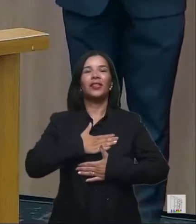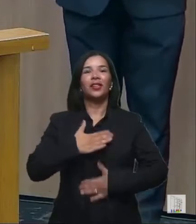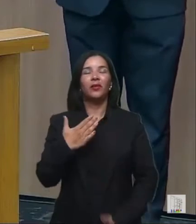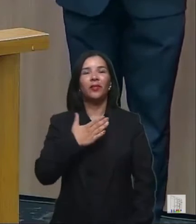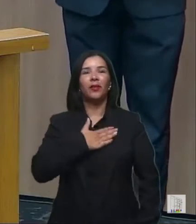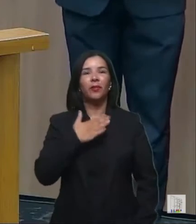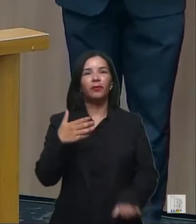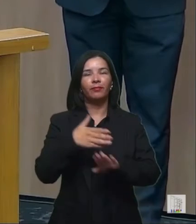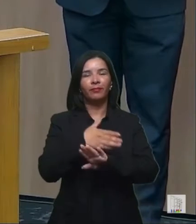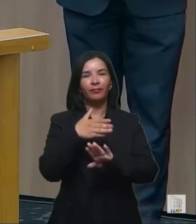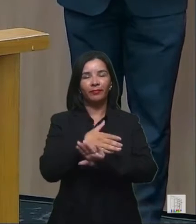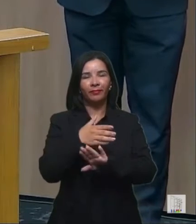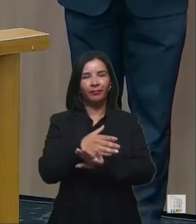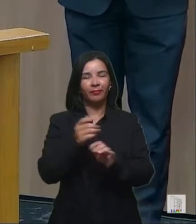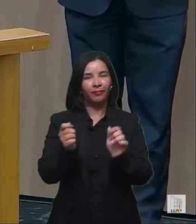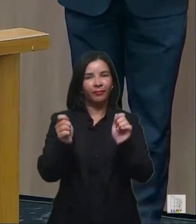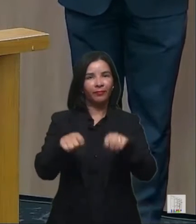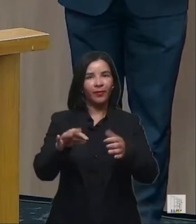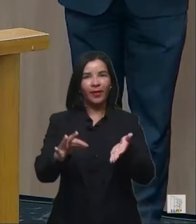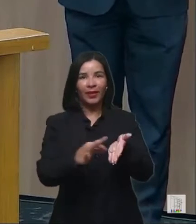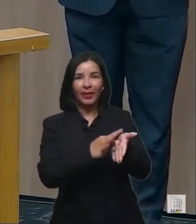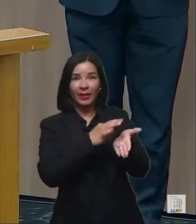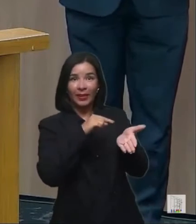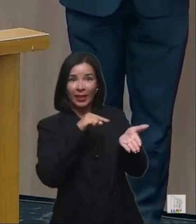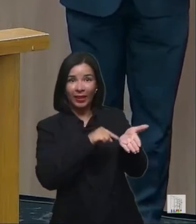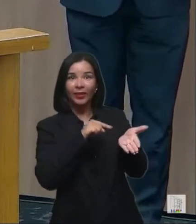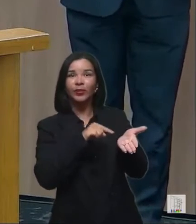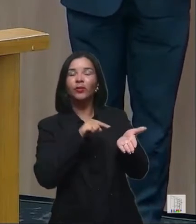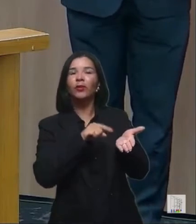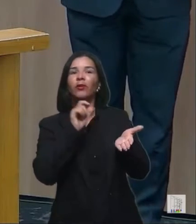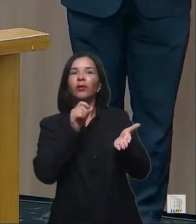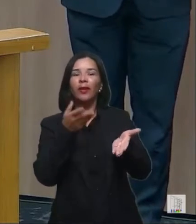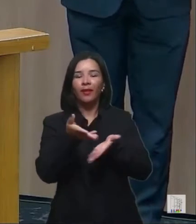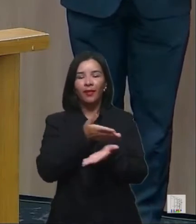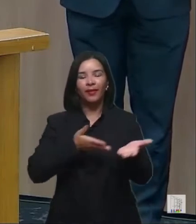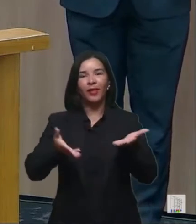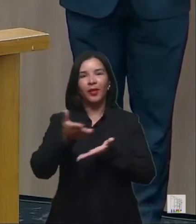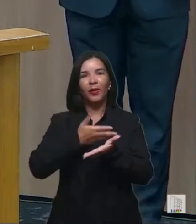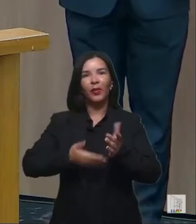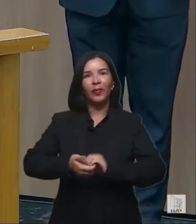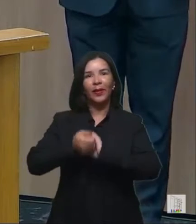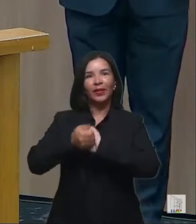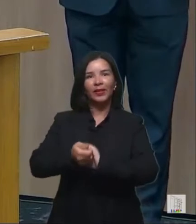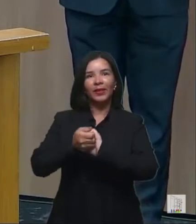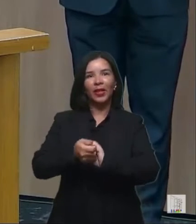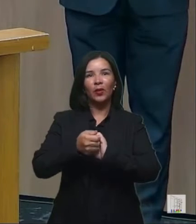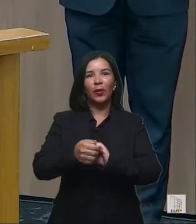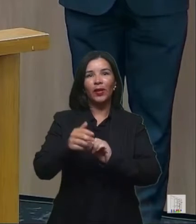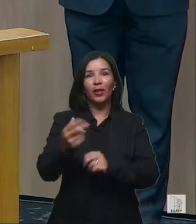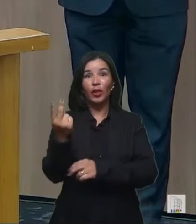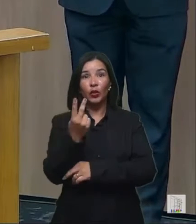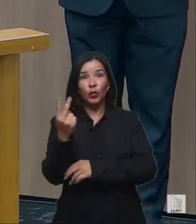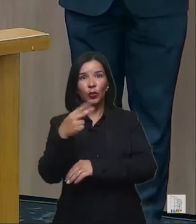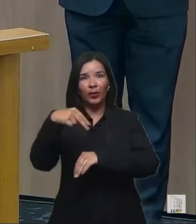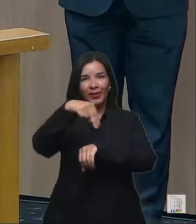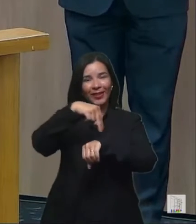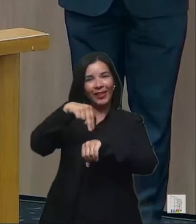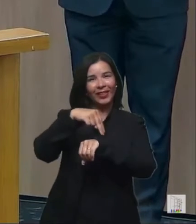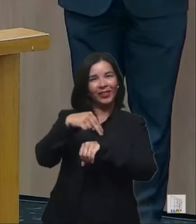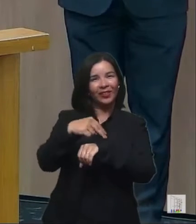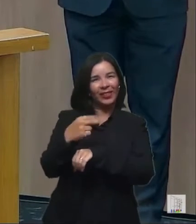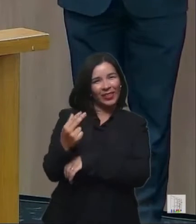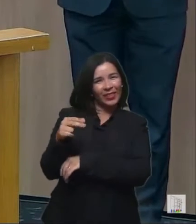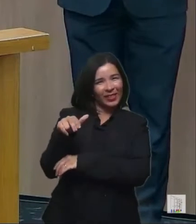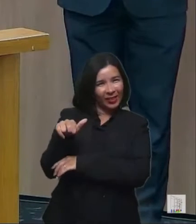poder participar da assinatura desta cooperação entre duas nações irmãs,